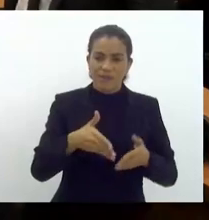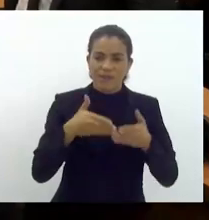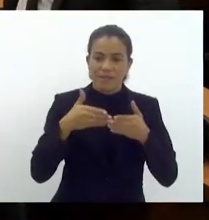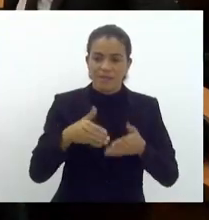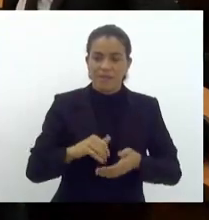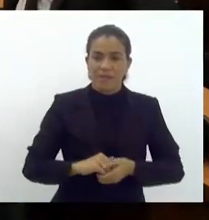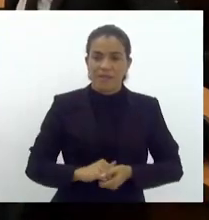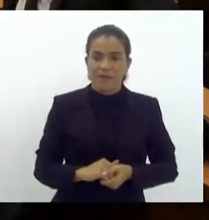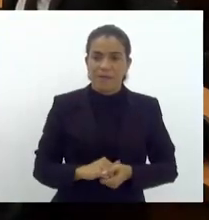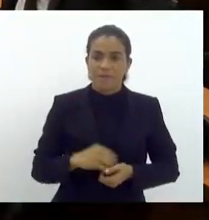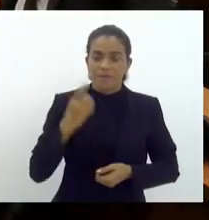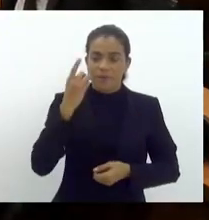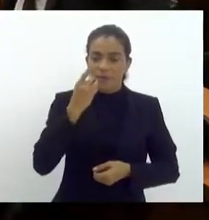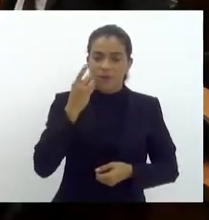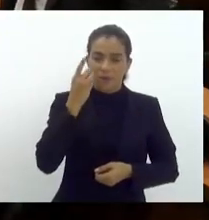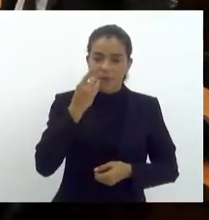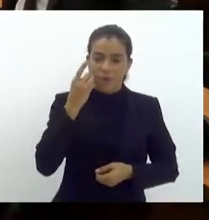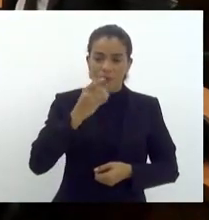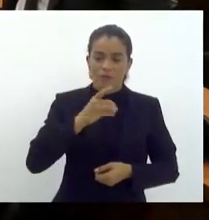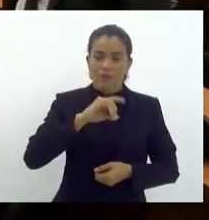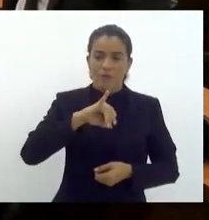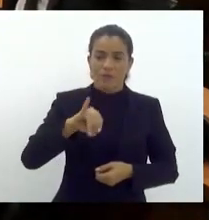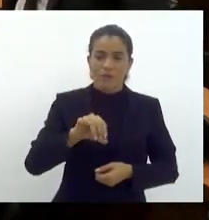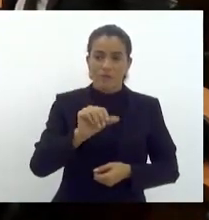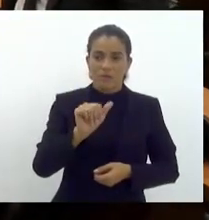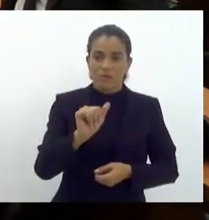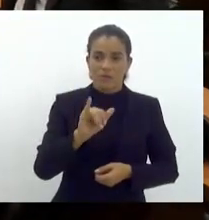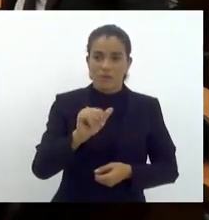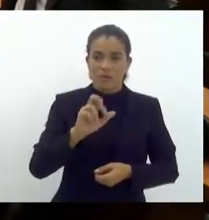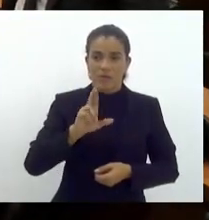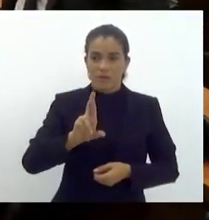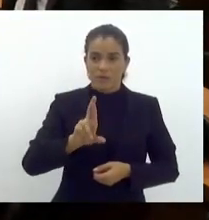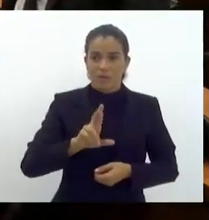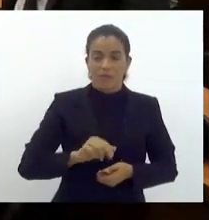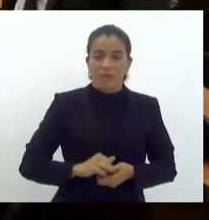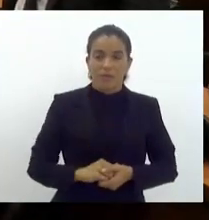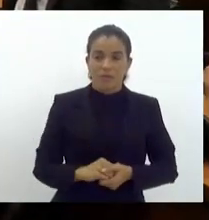Obrigado Deputado Jair Bittencourt obrigado